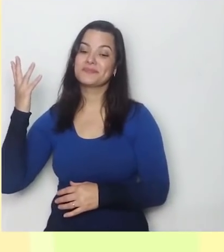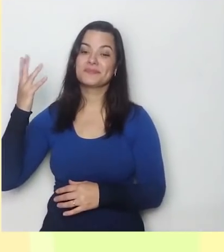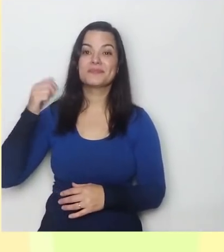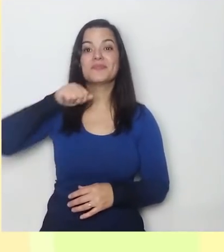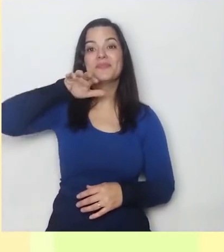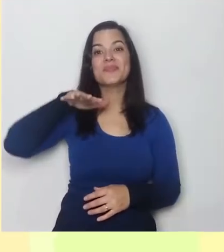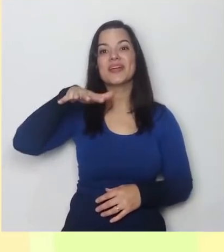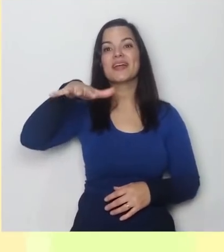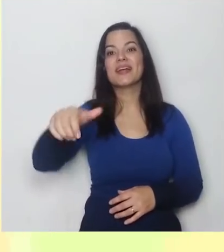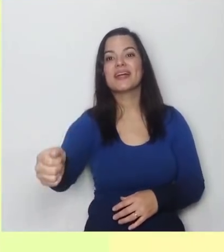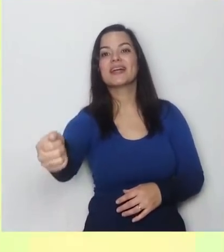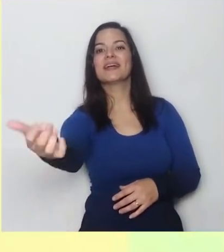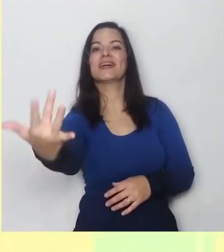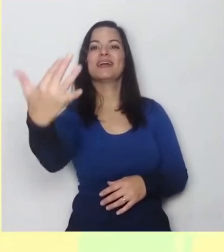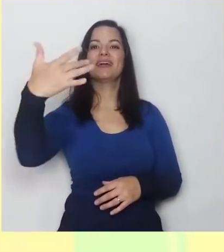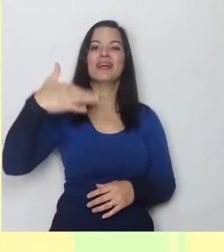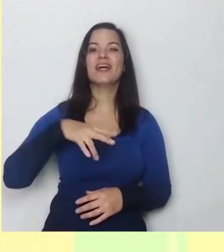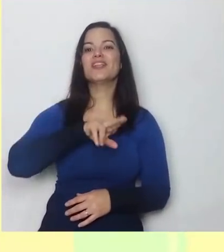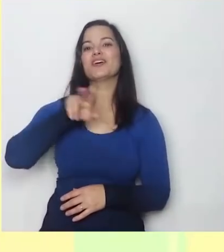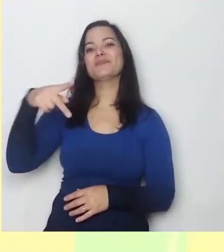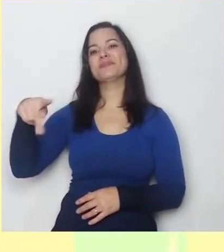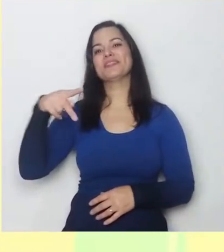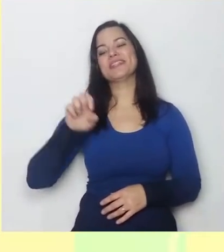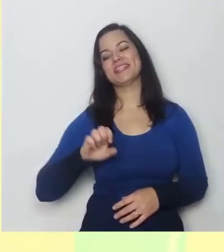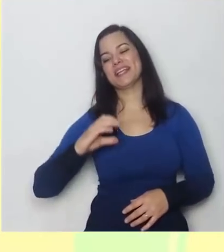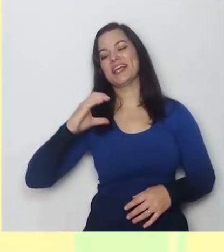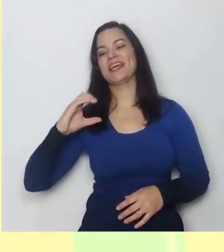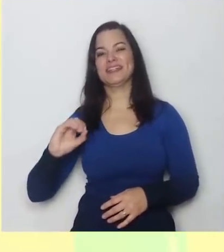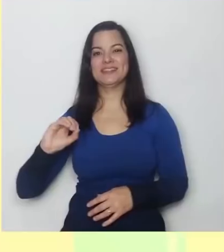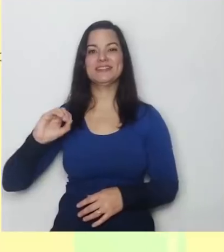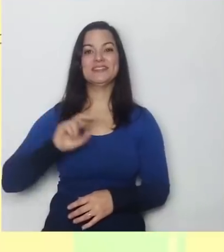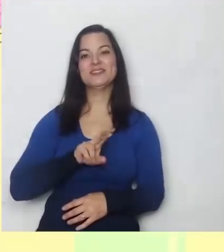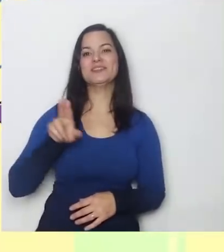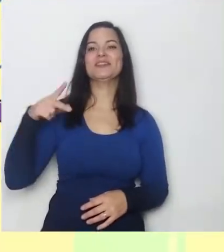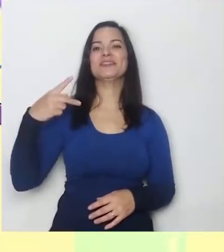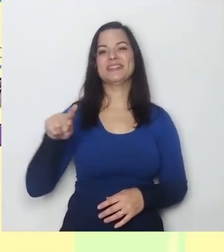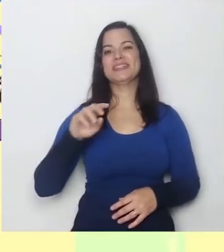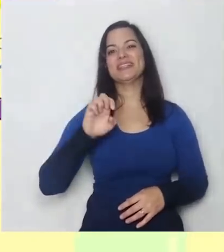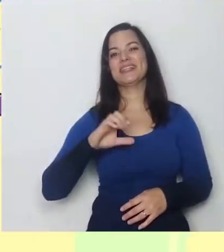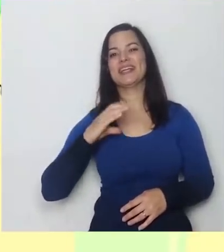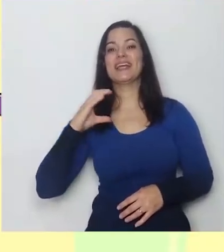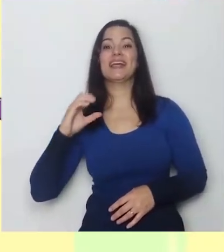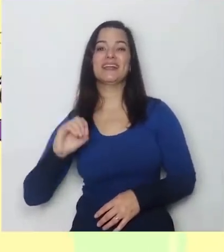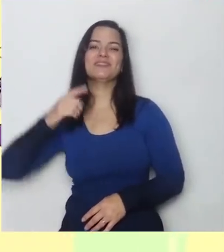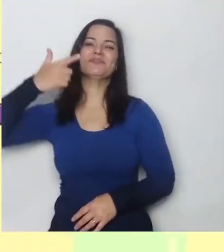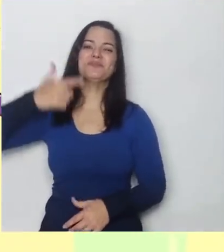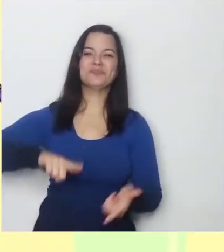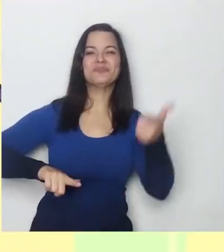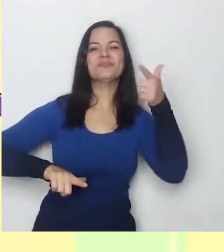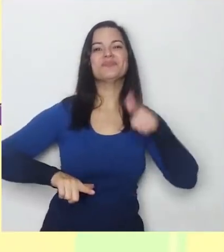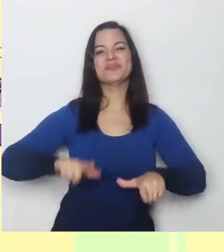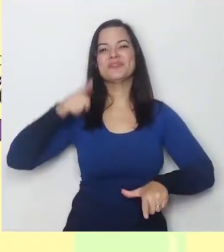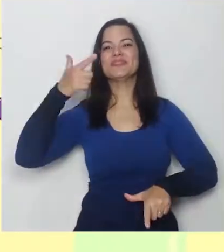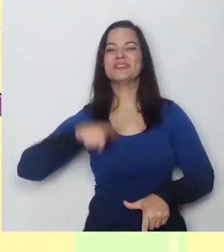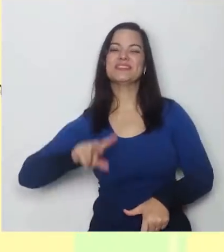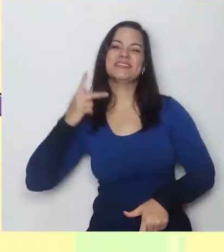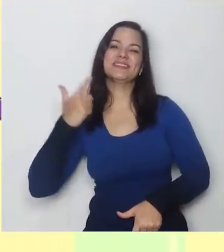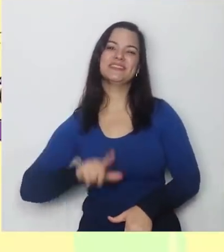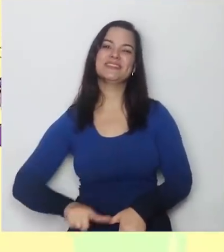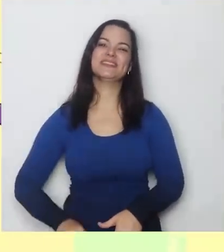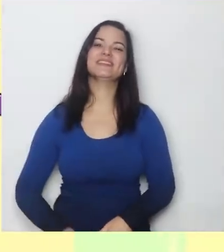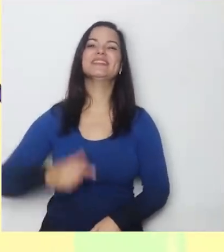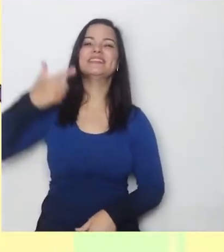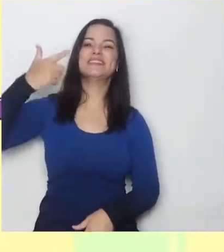Eco o seu nome e repete, repete, repete, até que